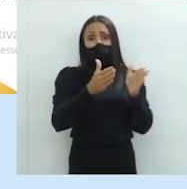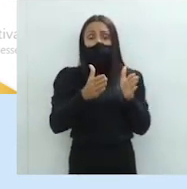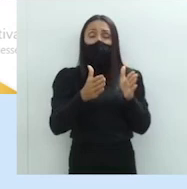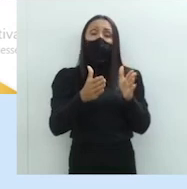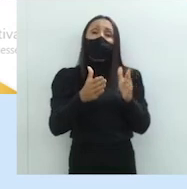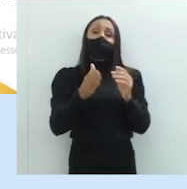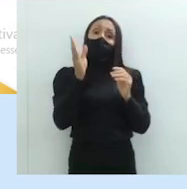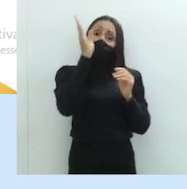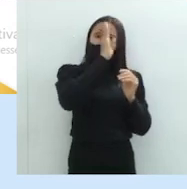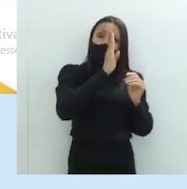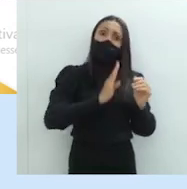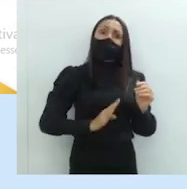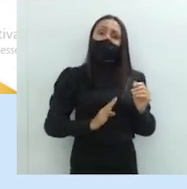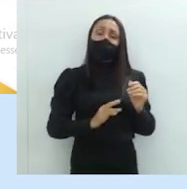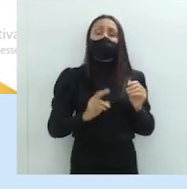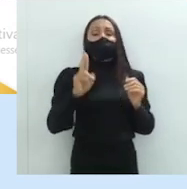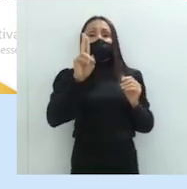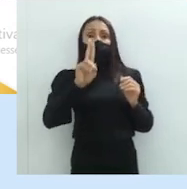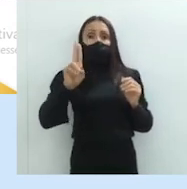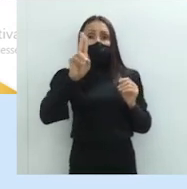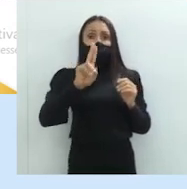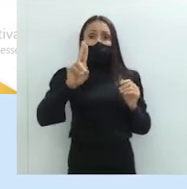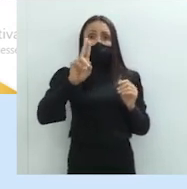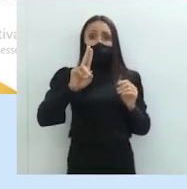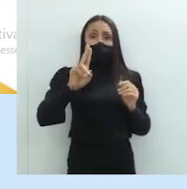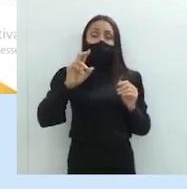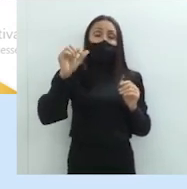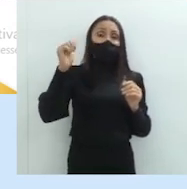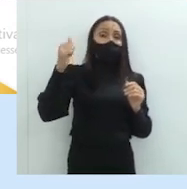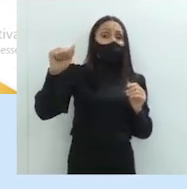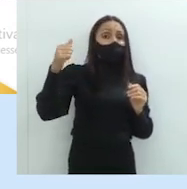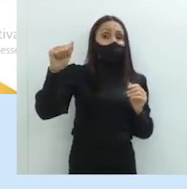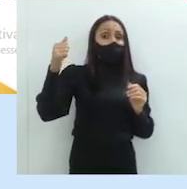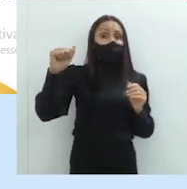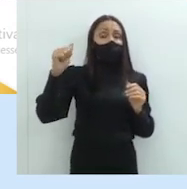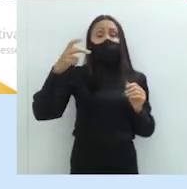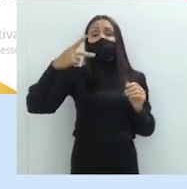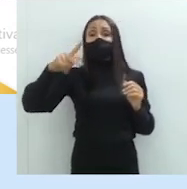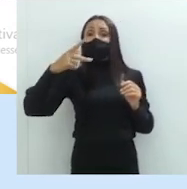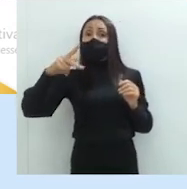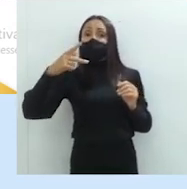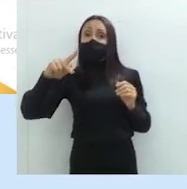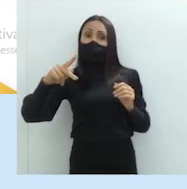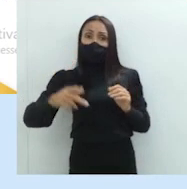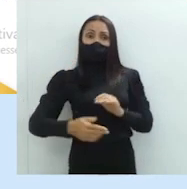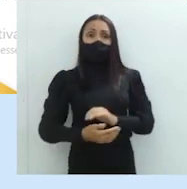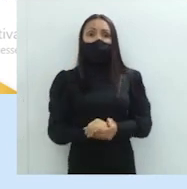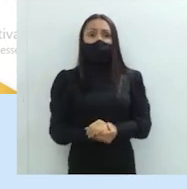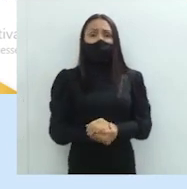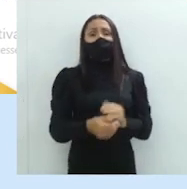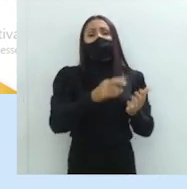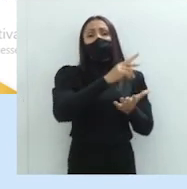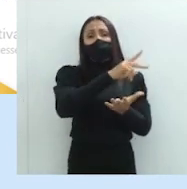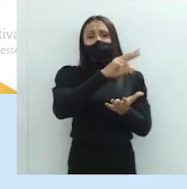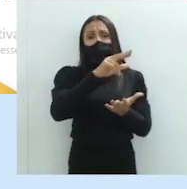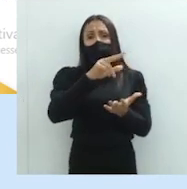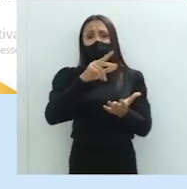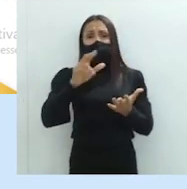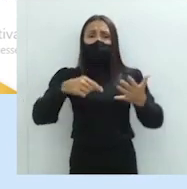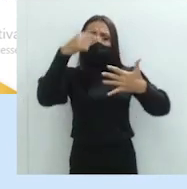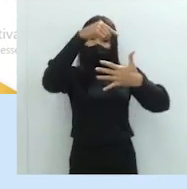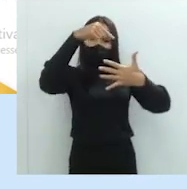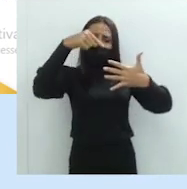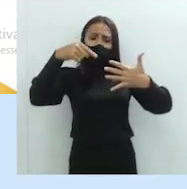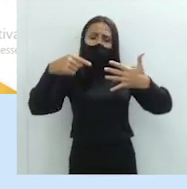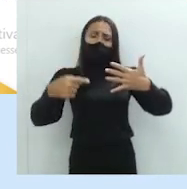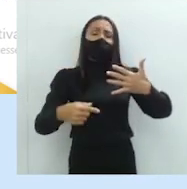Brasil, Uruguai, Argentina e Paraguai tinham diversas questões